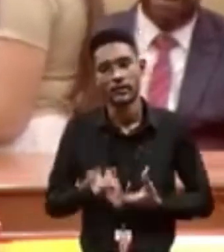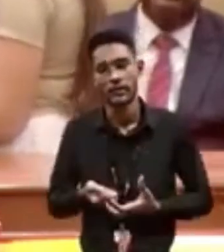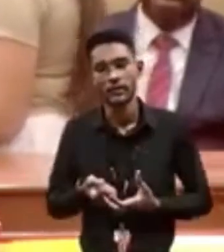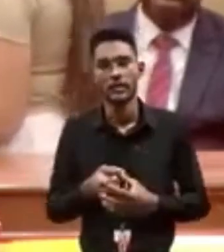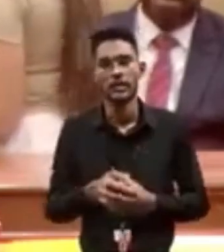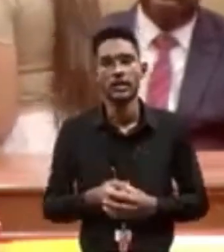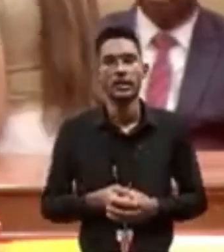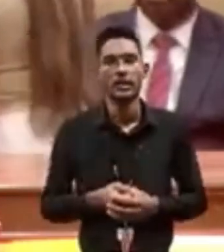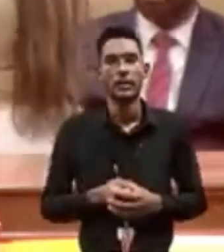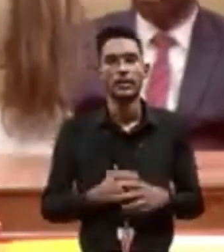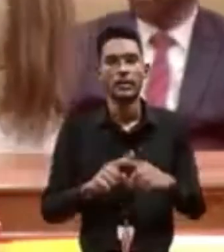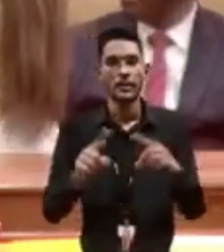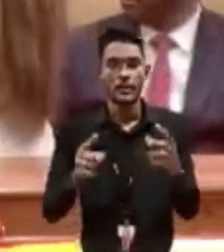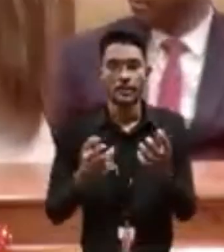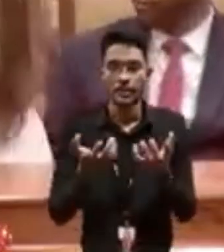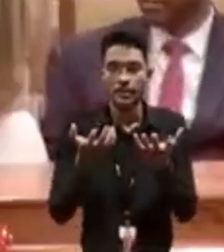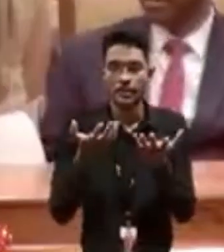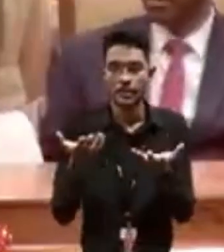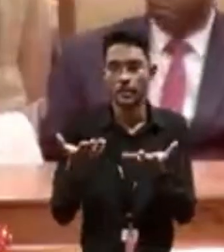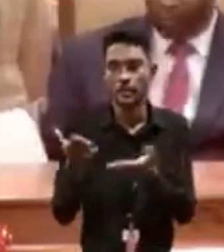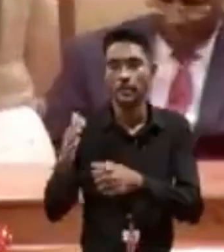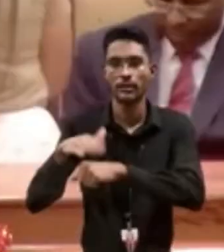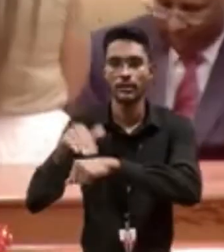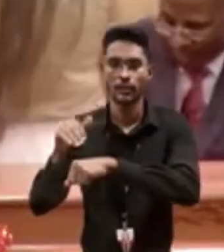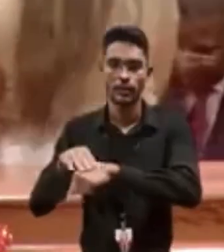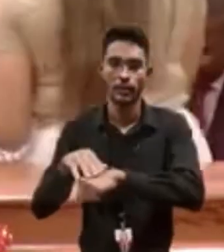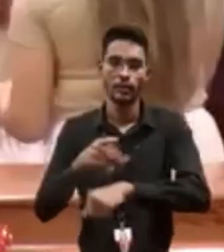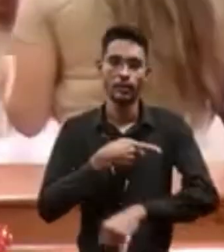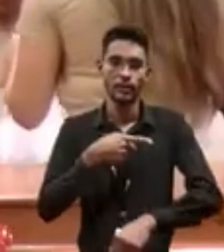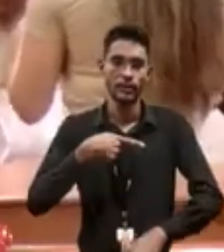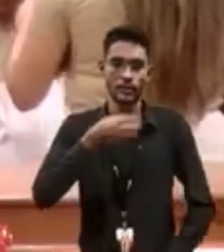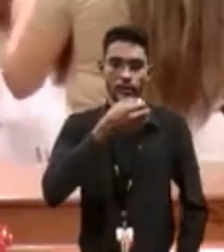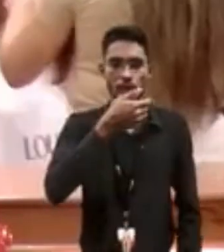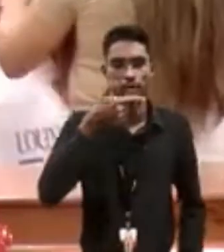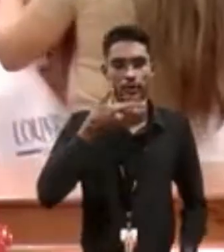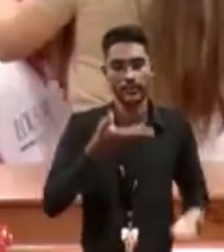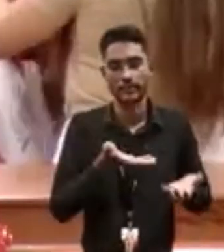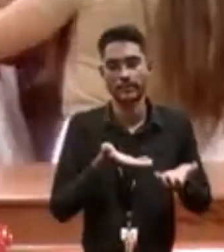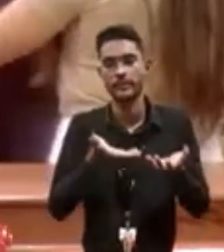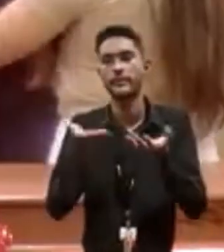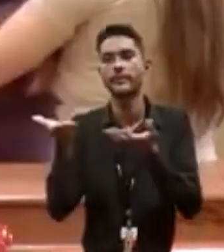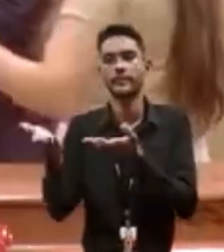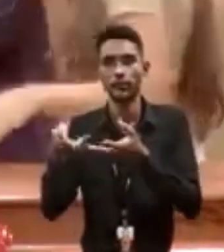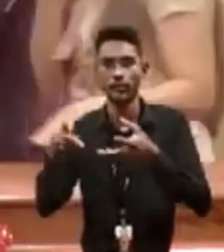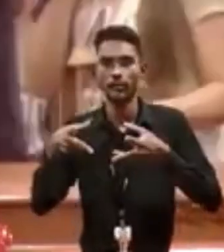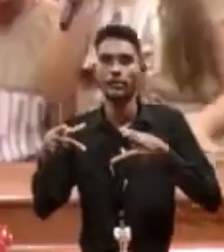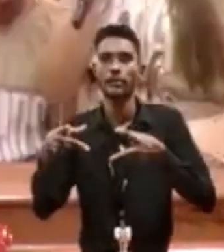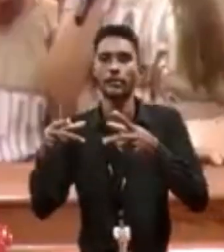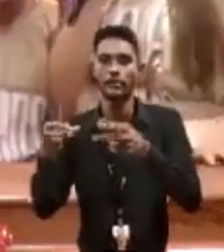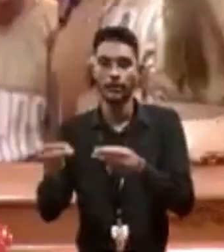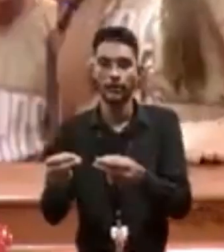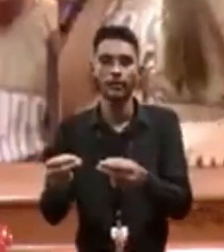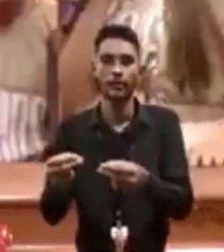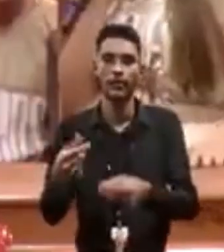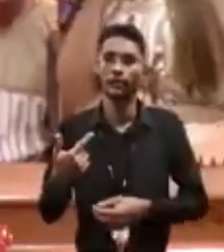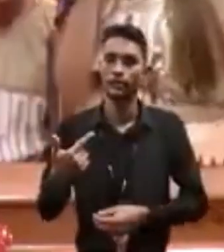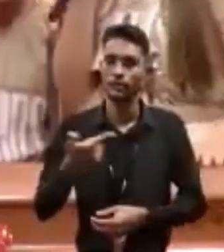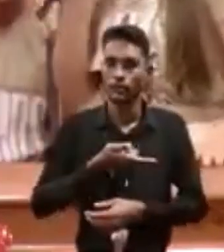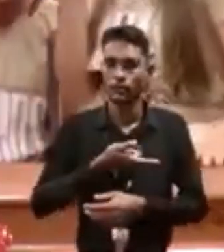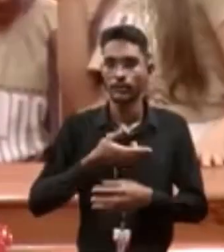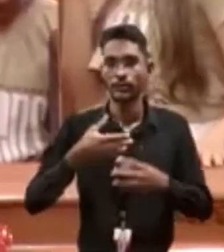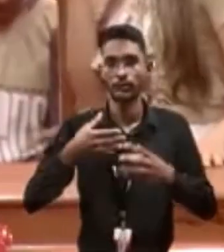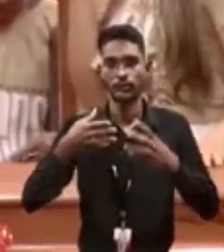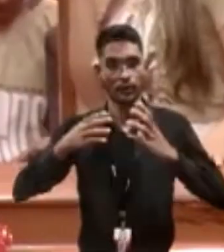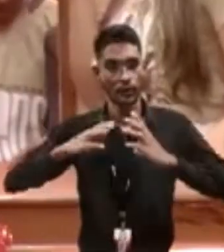chamar o pastor Aziel para fazer essa entrega aqui para o nosso coordenador geral. E